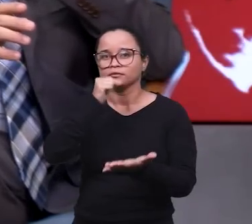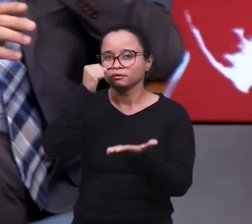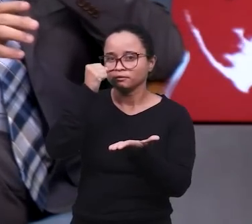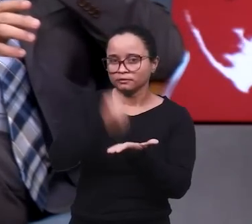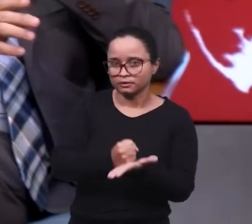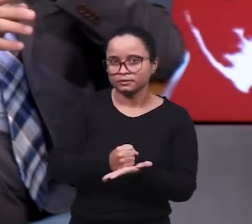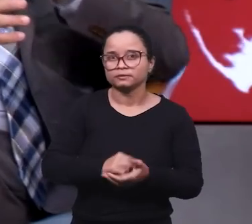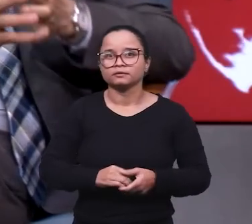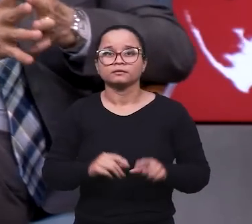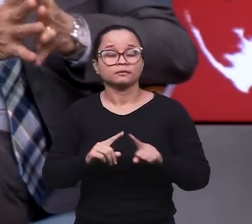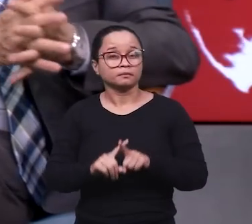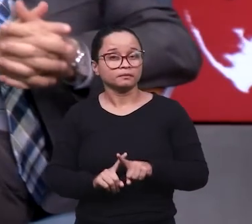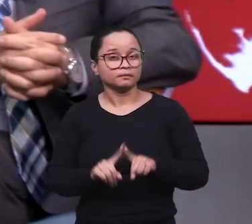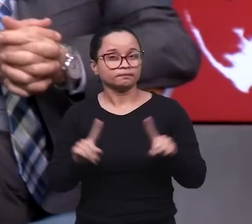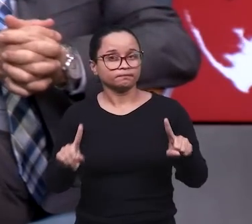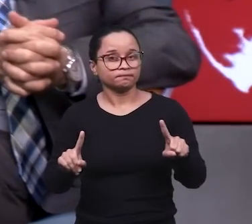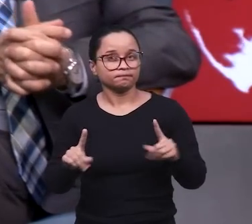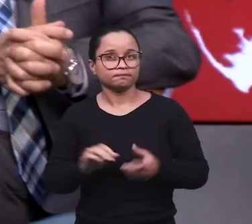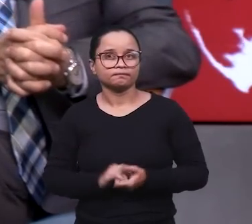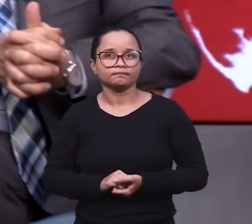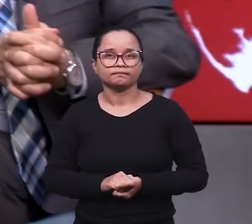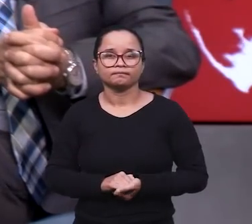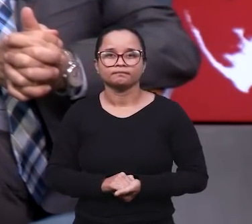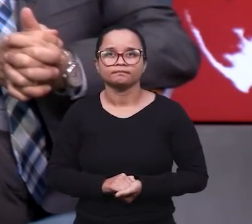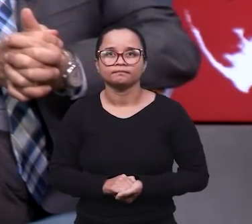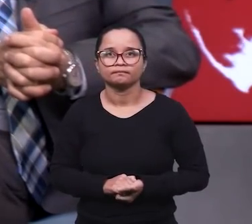Velho Testamento. Mas